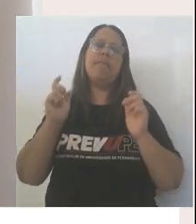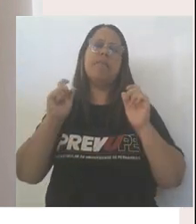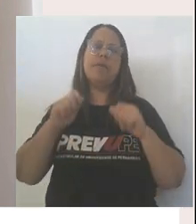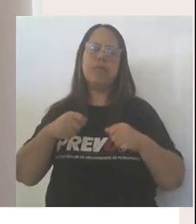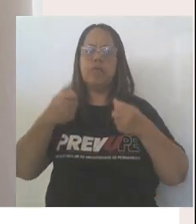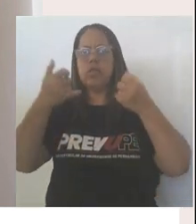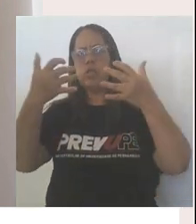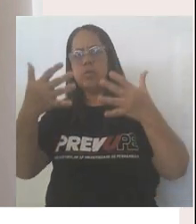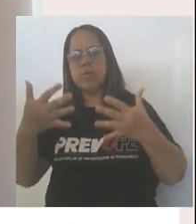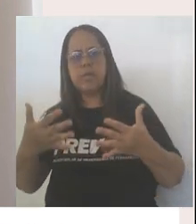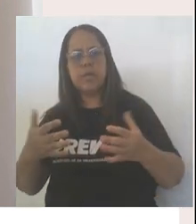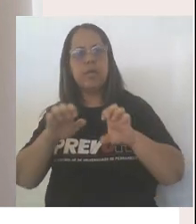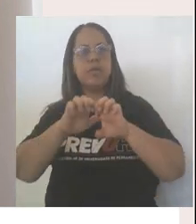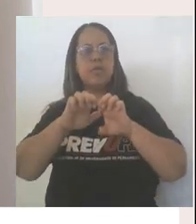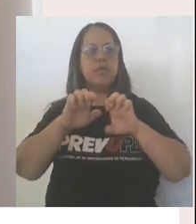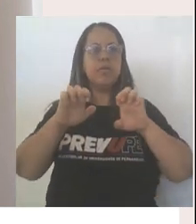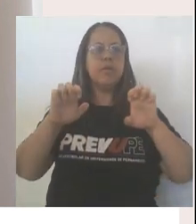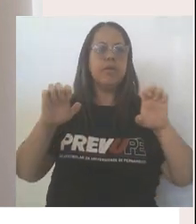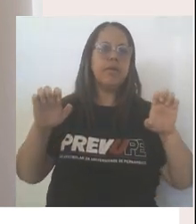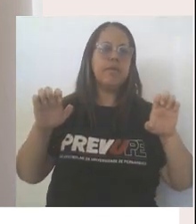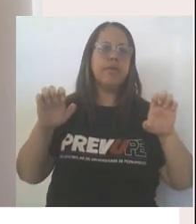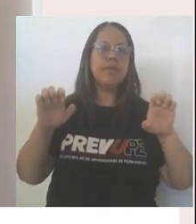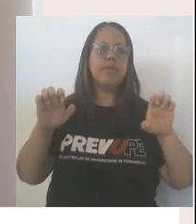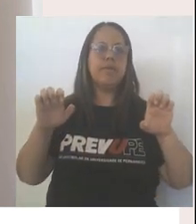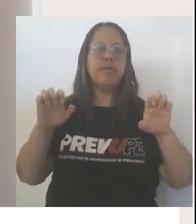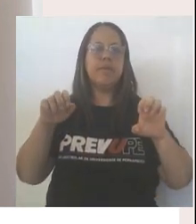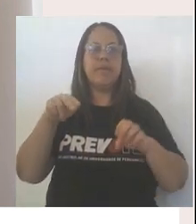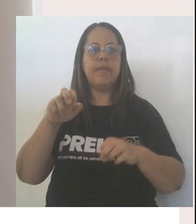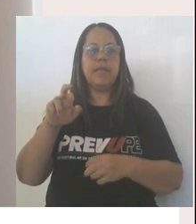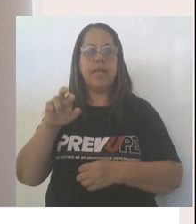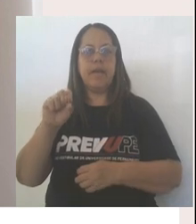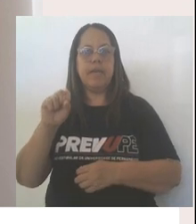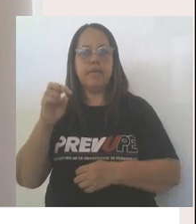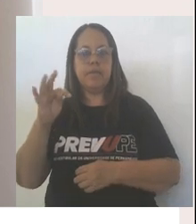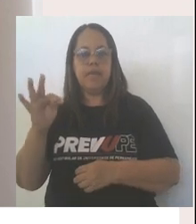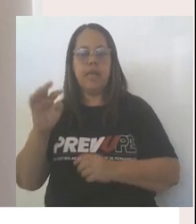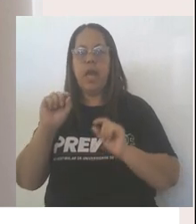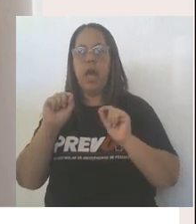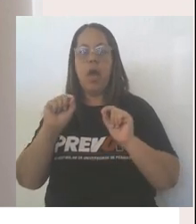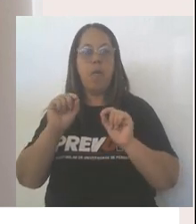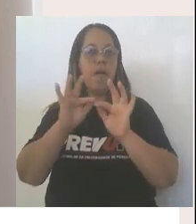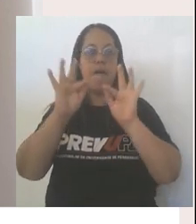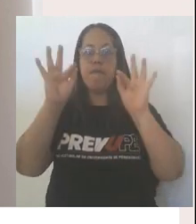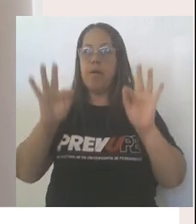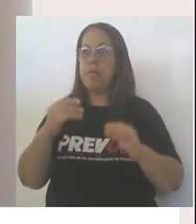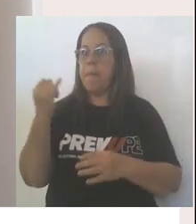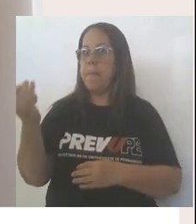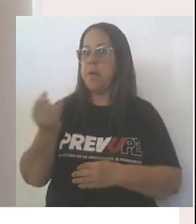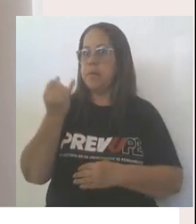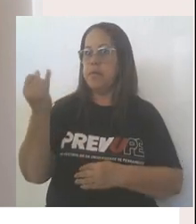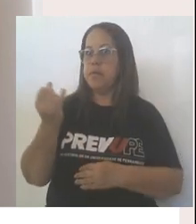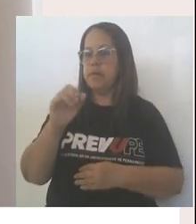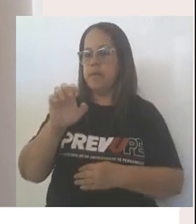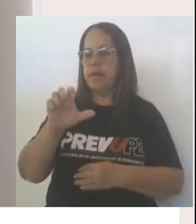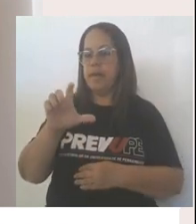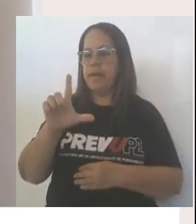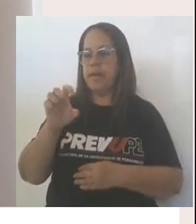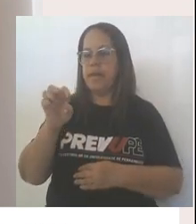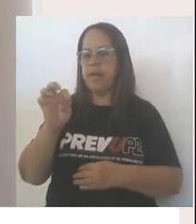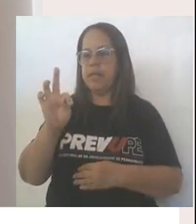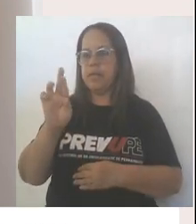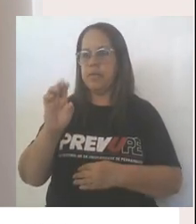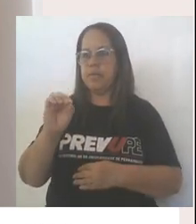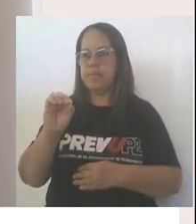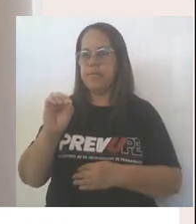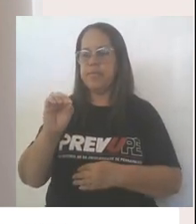falar sobre a equação de Nernst. A equação de Nernst é uma fórmula fundamental da eletroquímica, que permite calcular